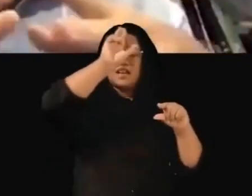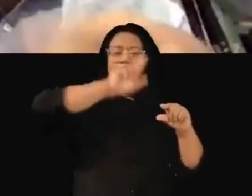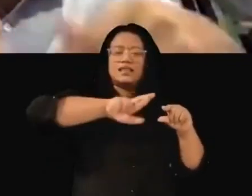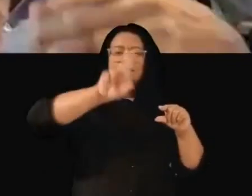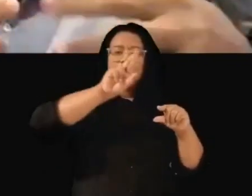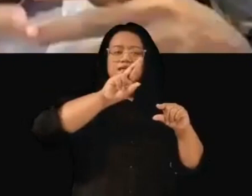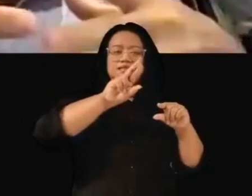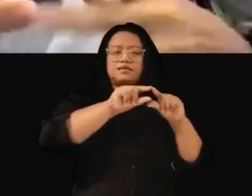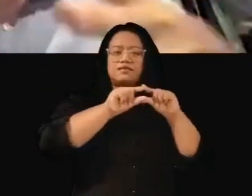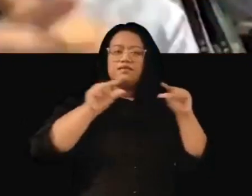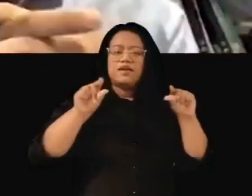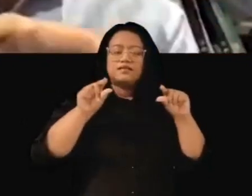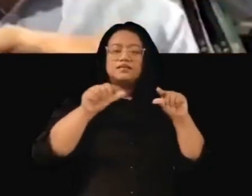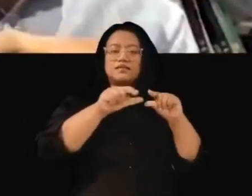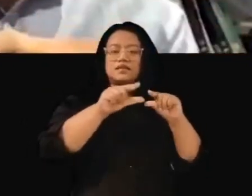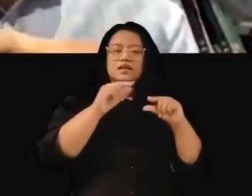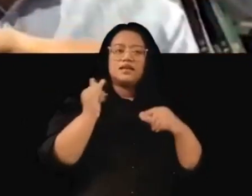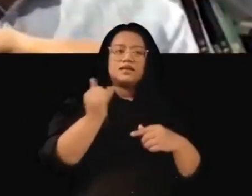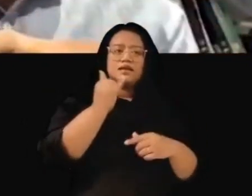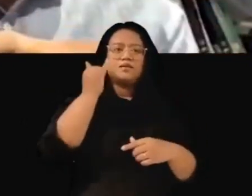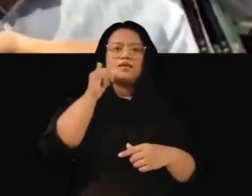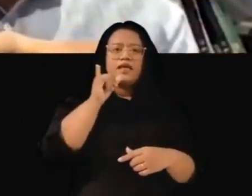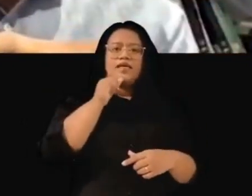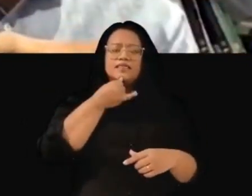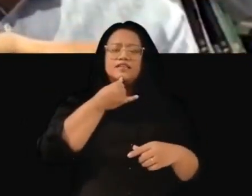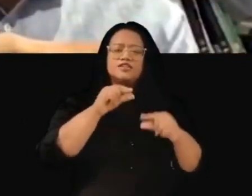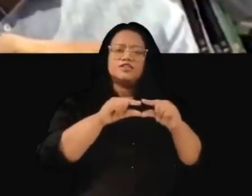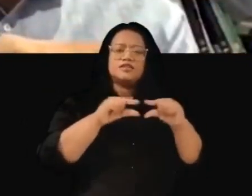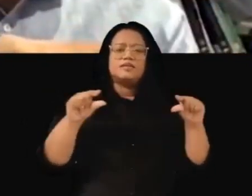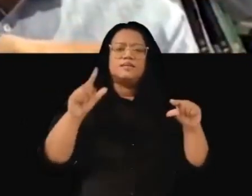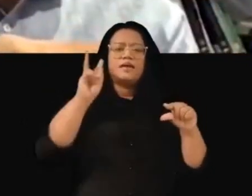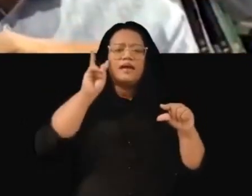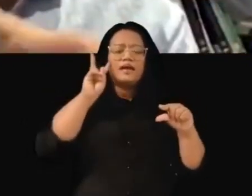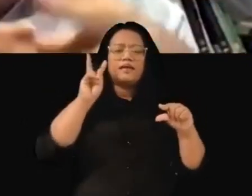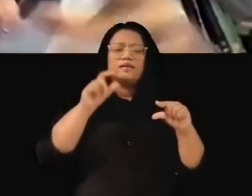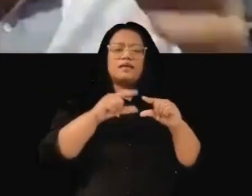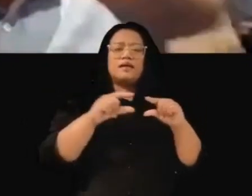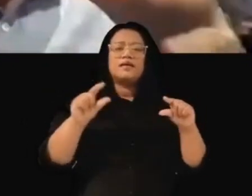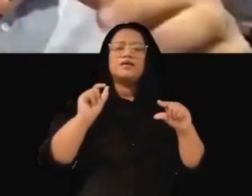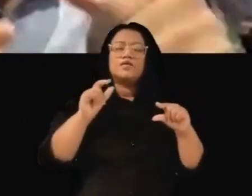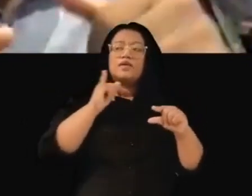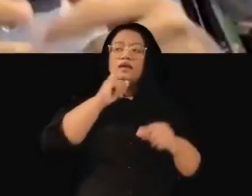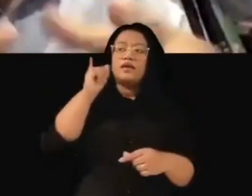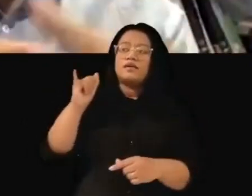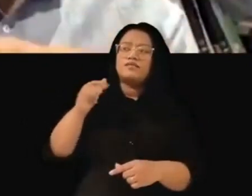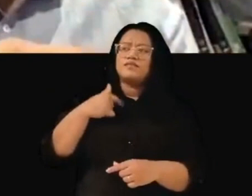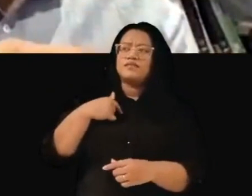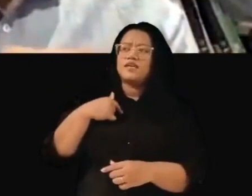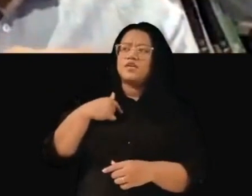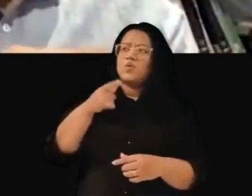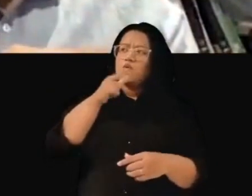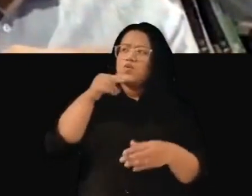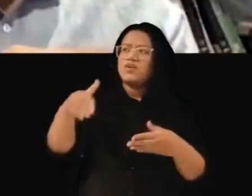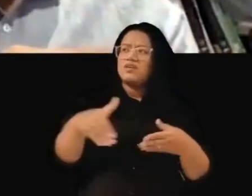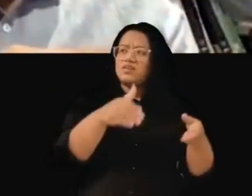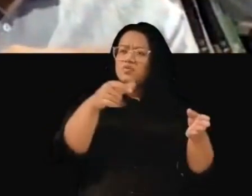sempre muito dramático lembrar, né, dessa frase. Essa liderança falou para ela, eu não conheço mais o meu rio.